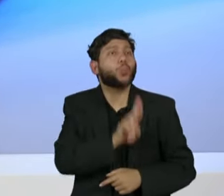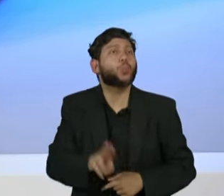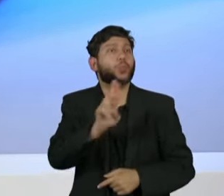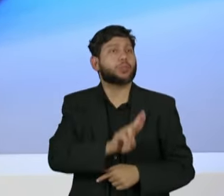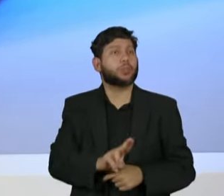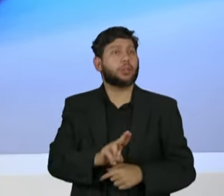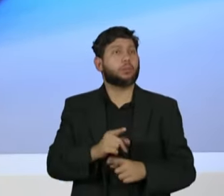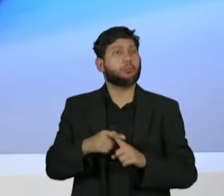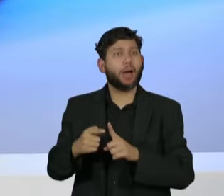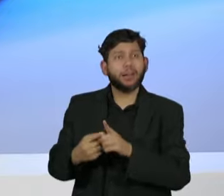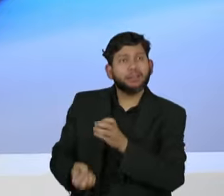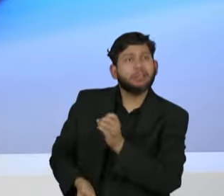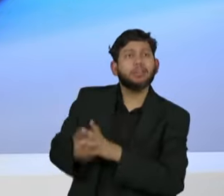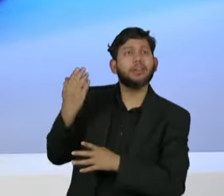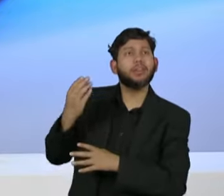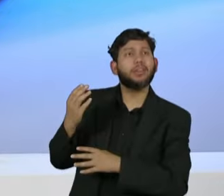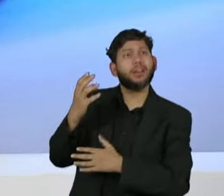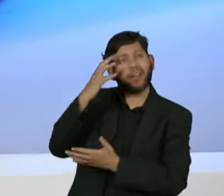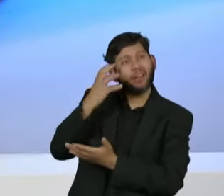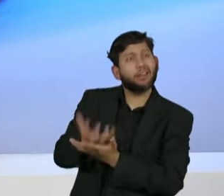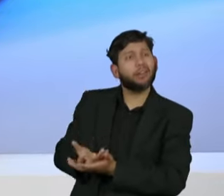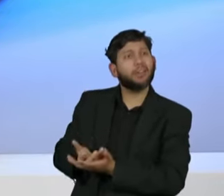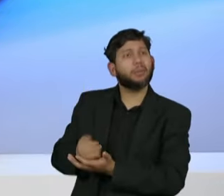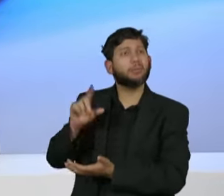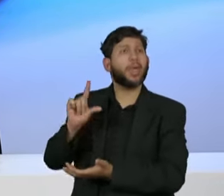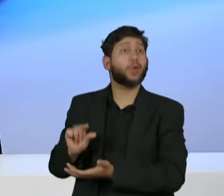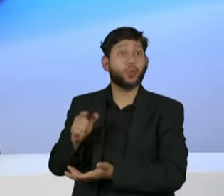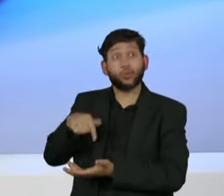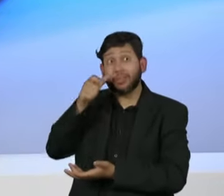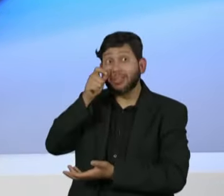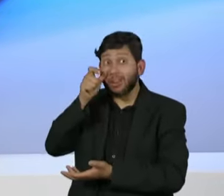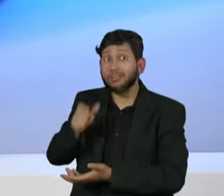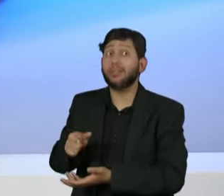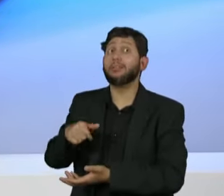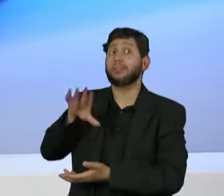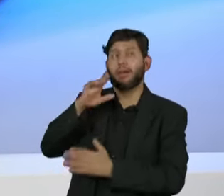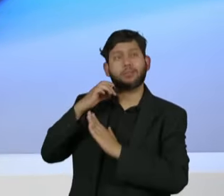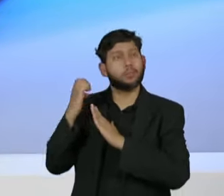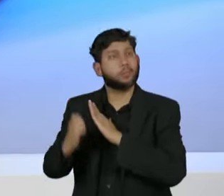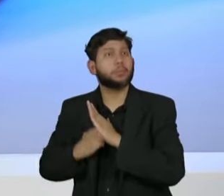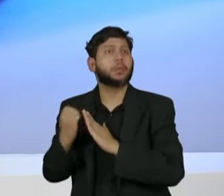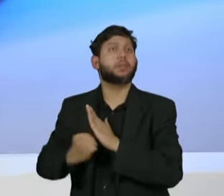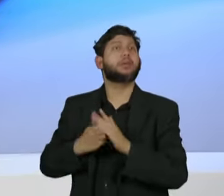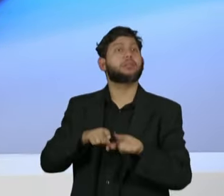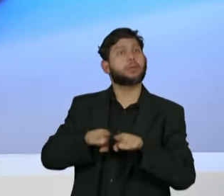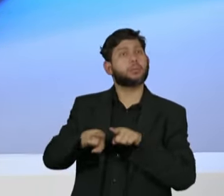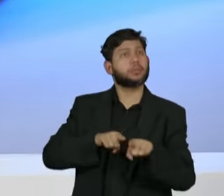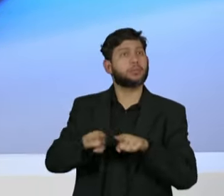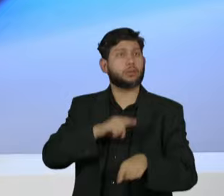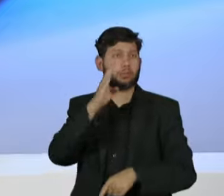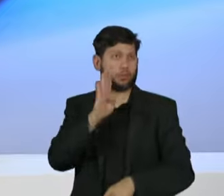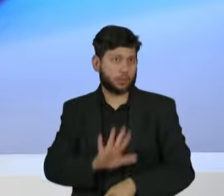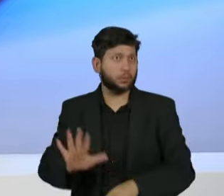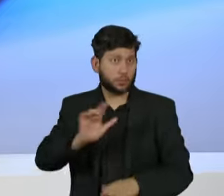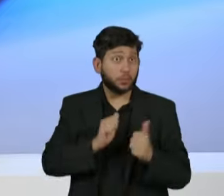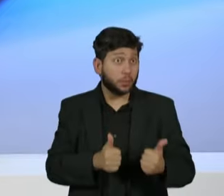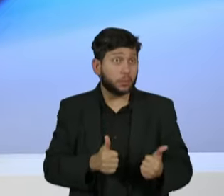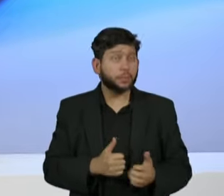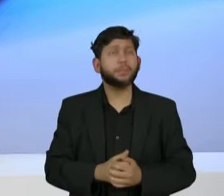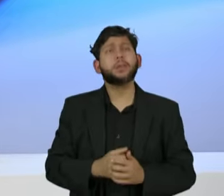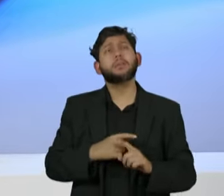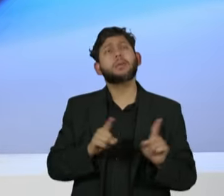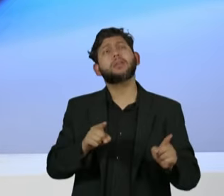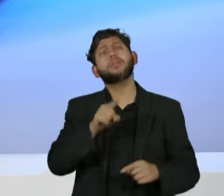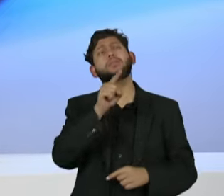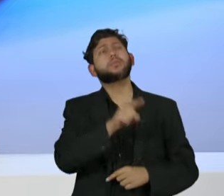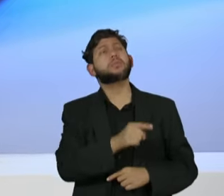dá produção da Inteligência Artificial que seria o que interessaria as empresas e a competitividade do país no